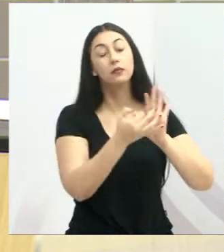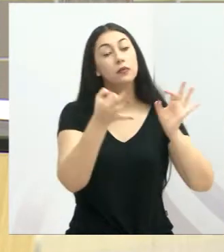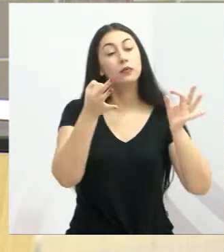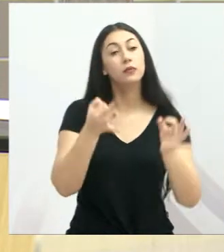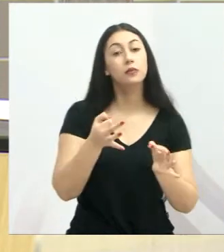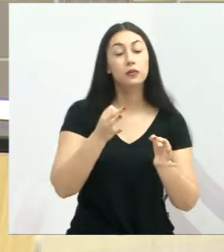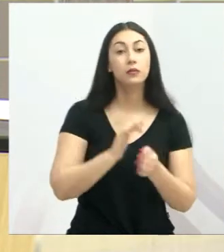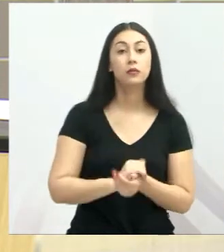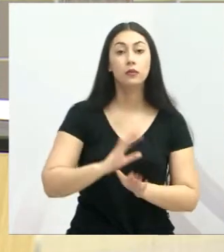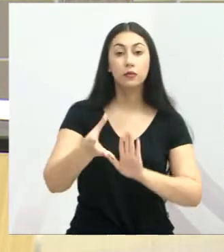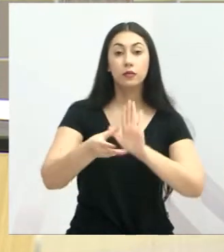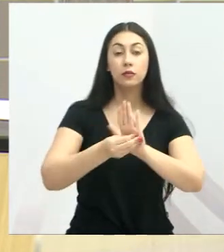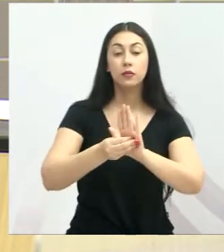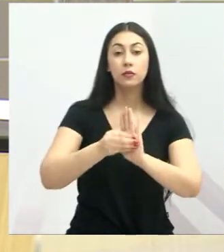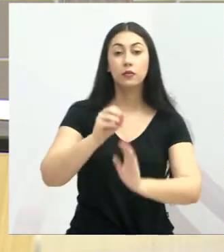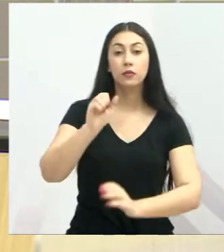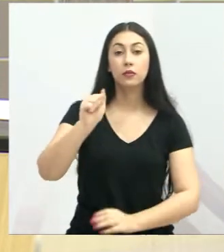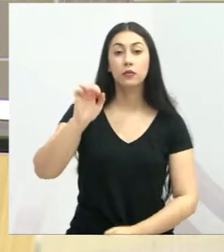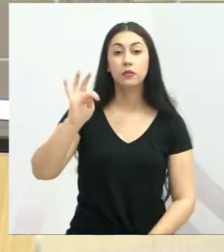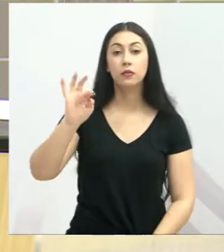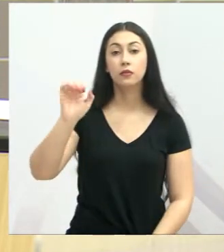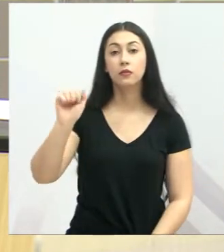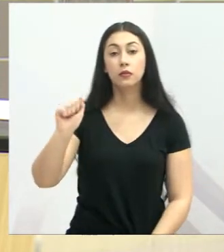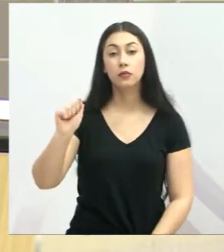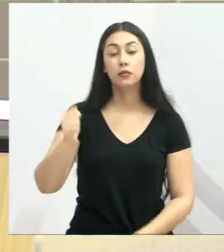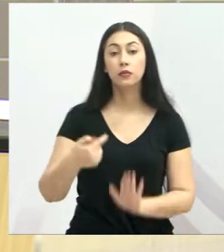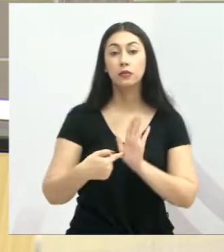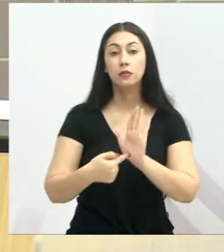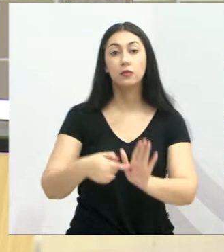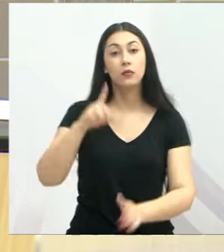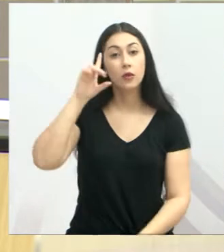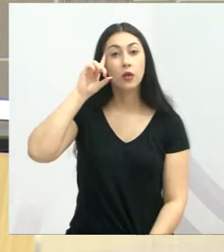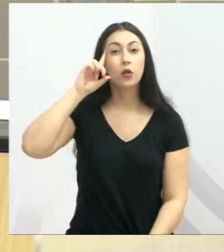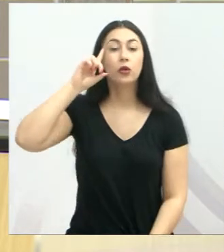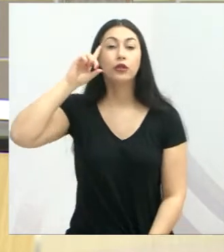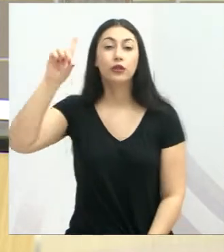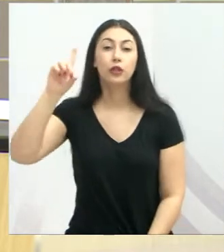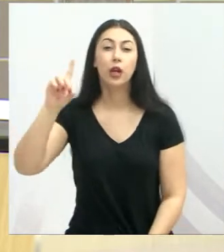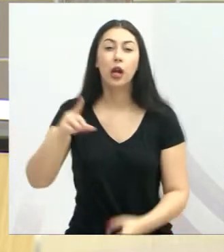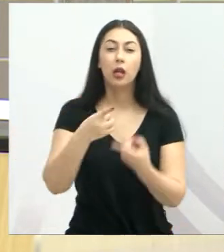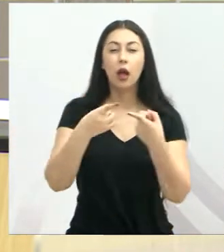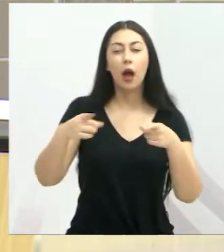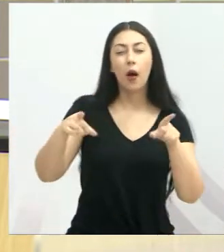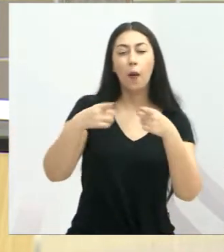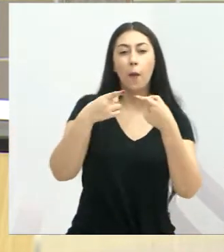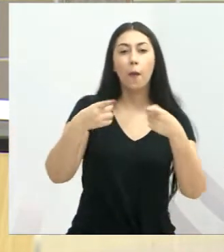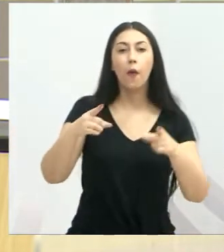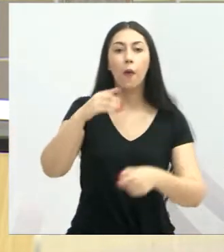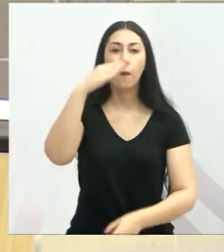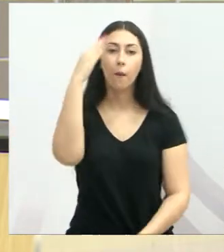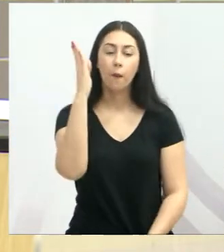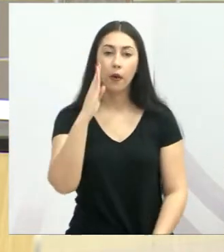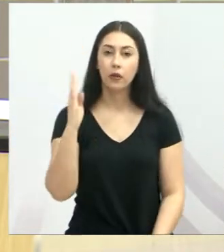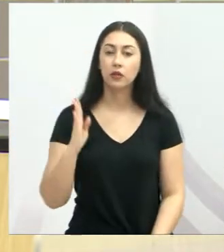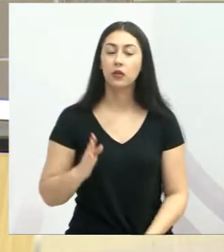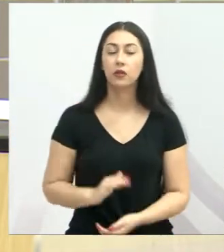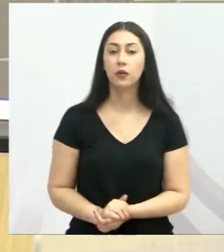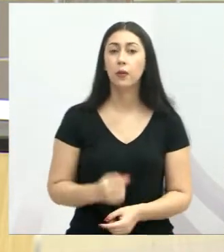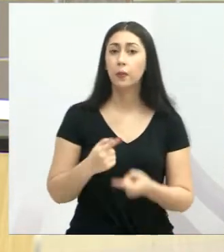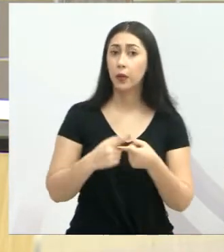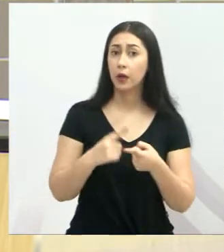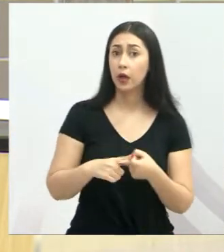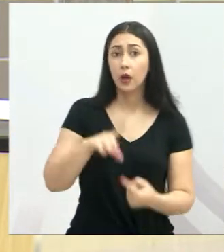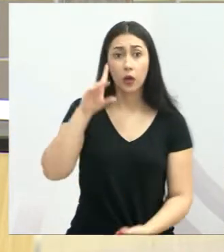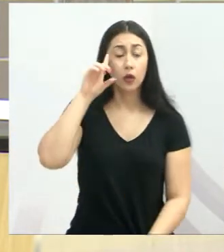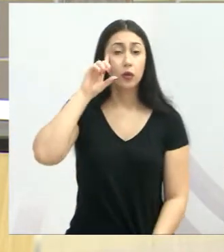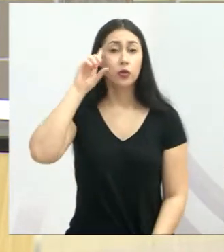seja constatado na ata dos trabalhos dessa sessão o registro de transcurso do Dia do Hino Nacional Brasileiro, 13 de abril, diante da grande importância dessa